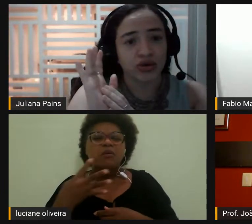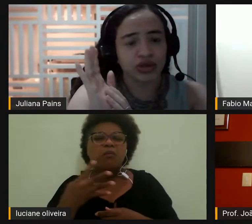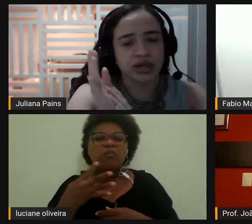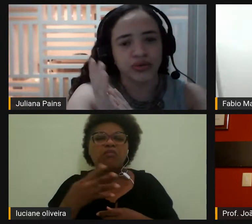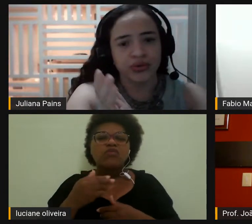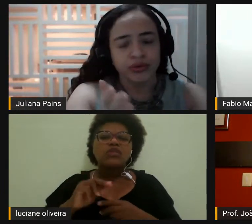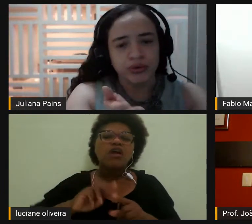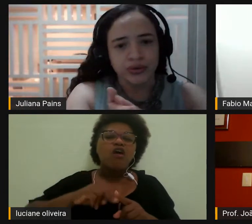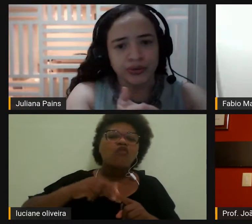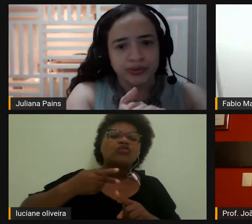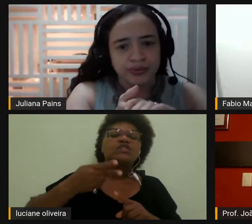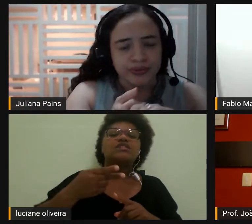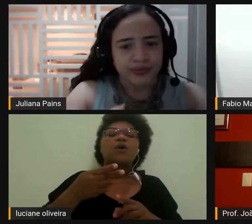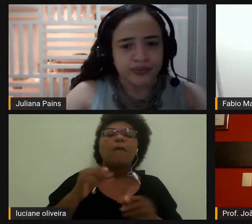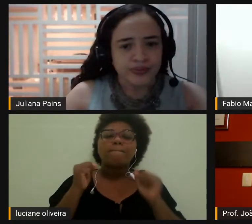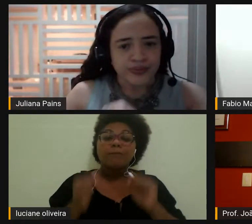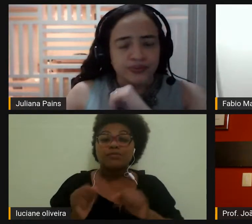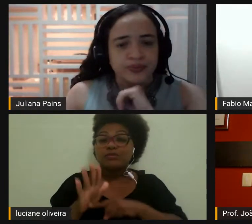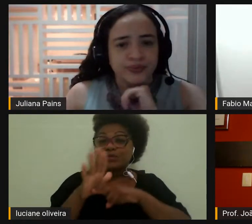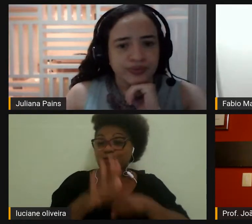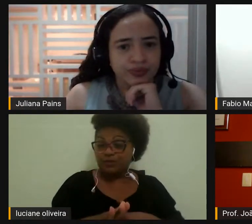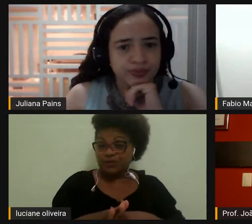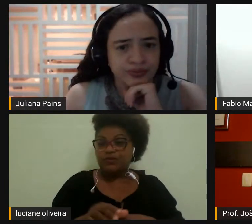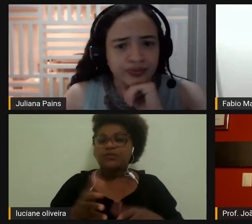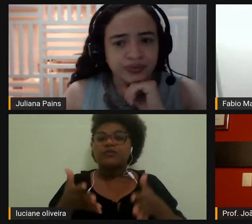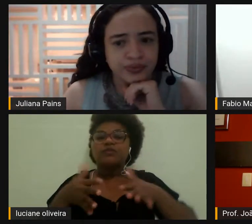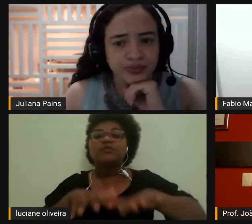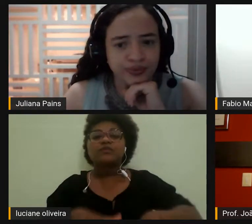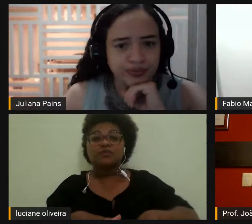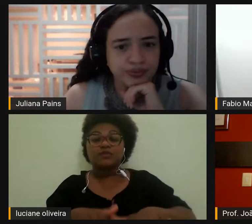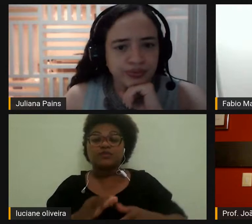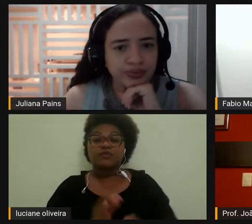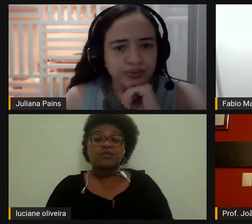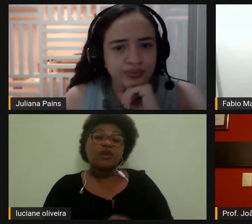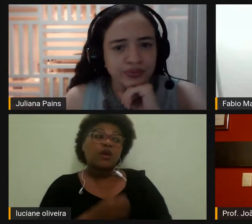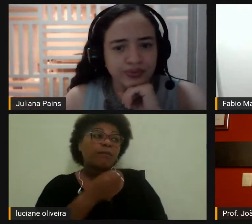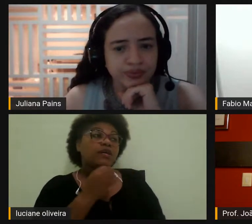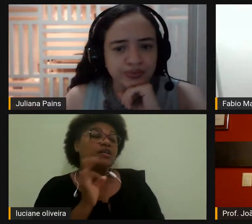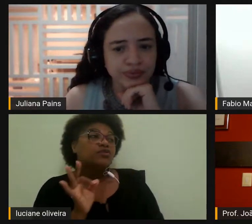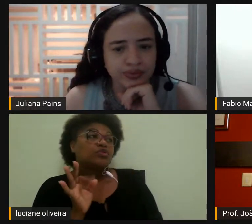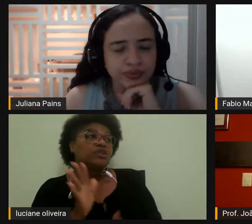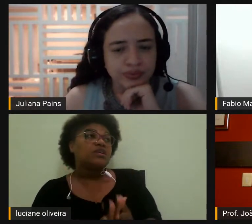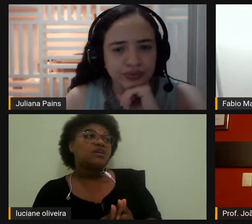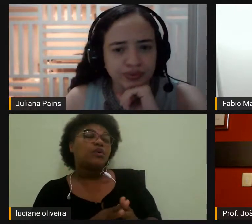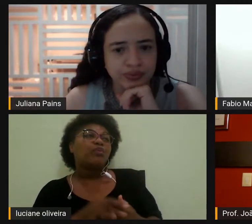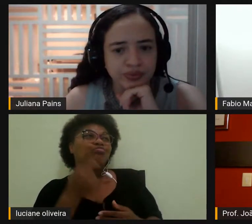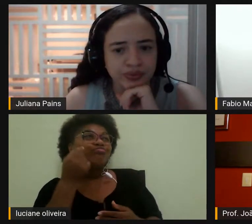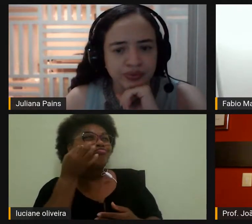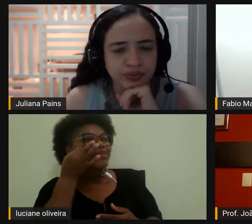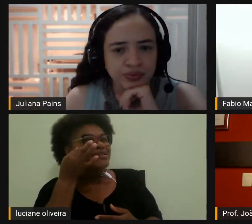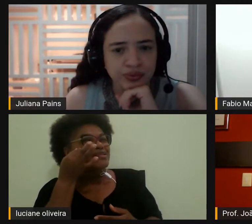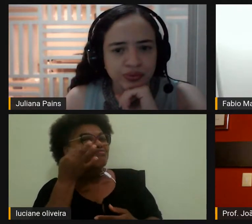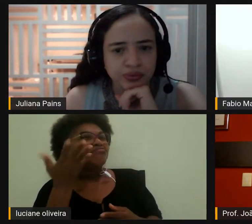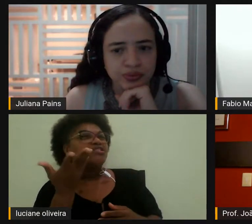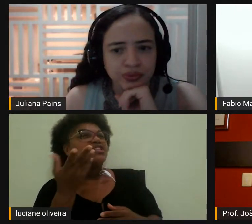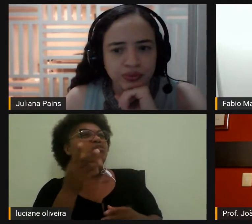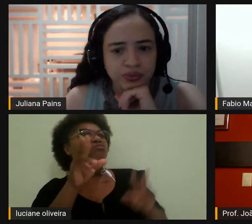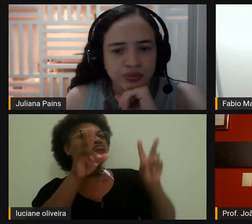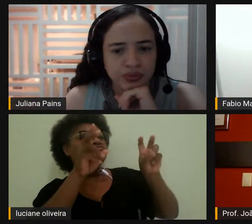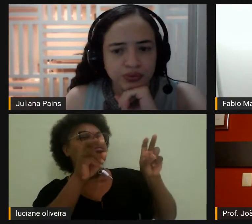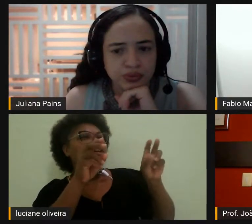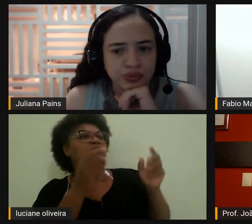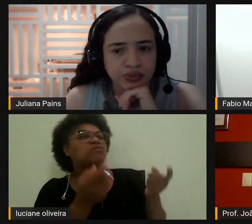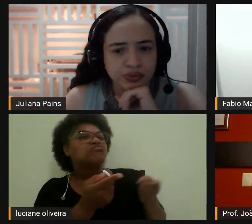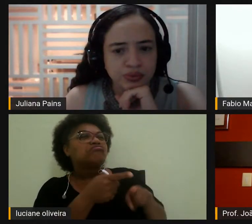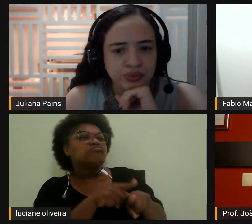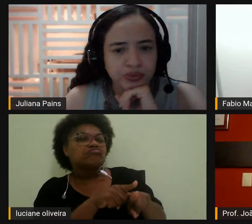ajudar nessa questão da inclusão para Juliana eu vejo assim que são temas muito convergentes porque essa